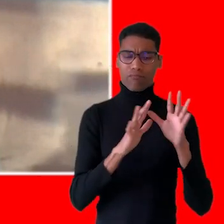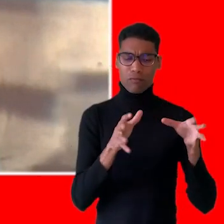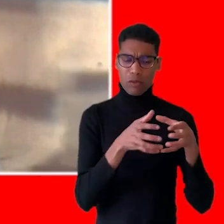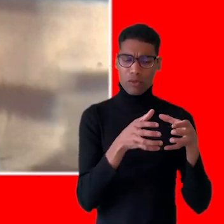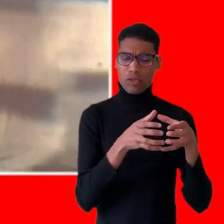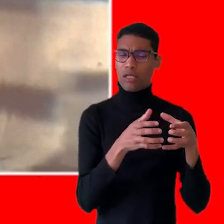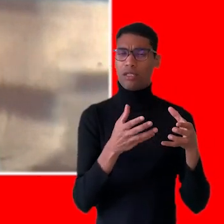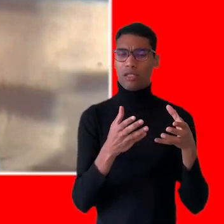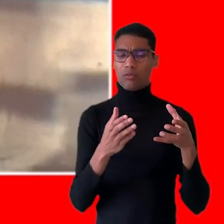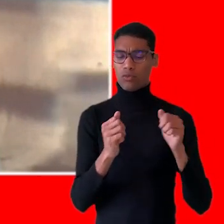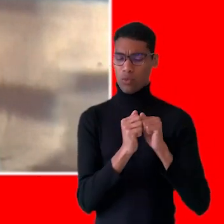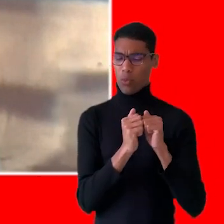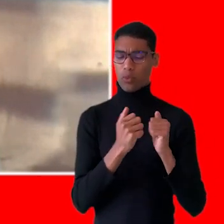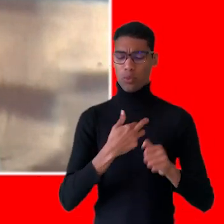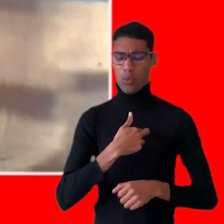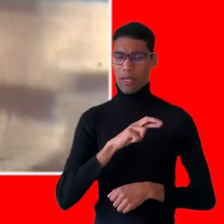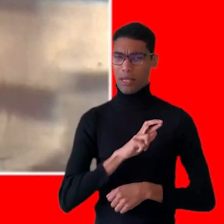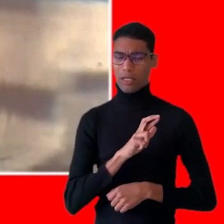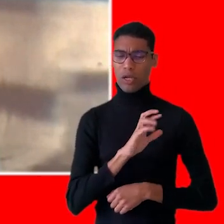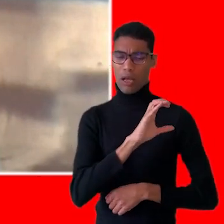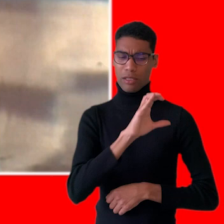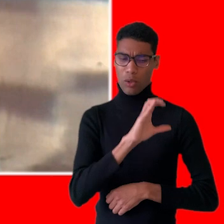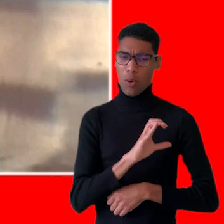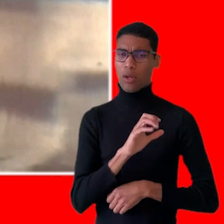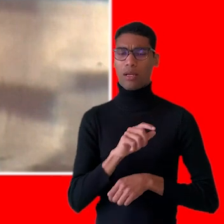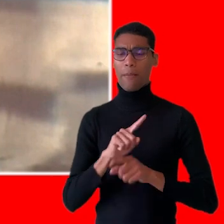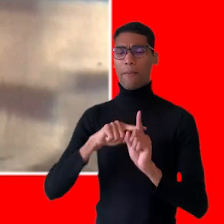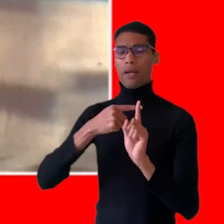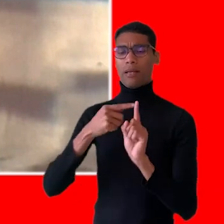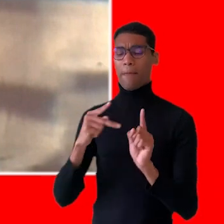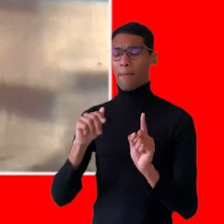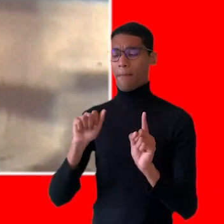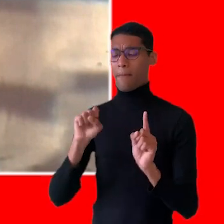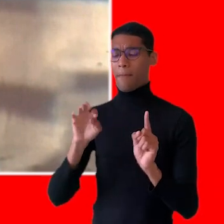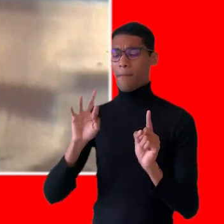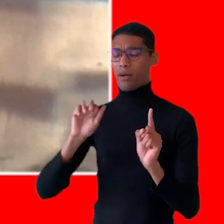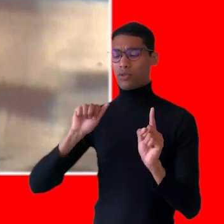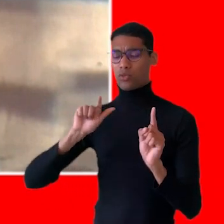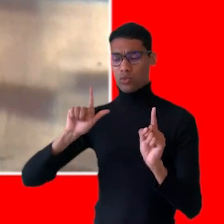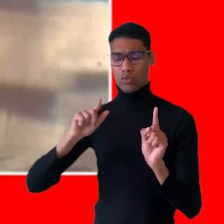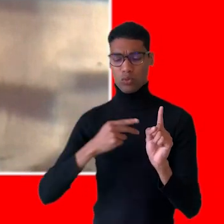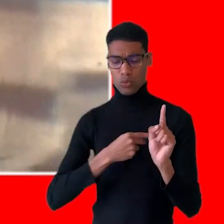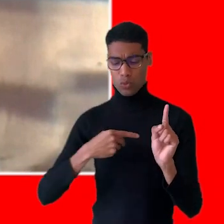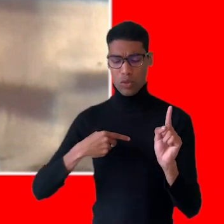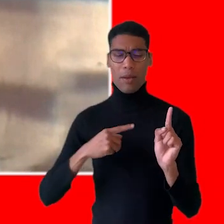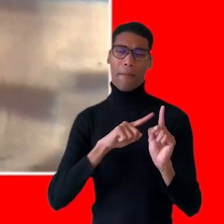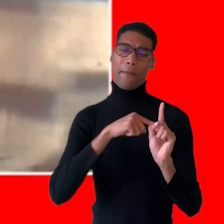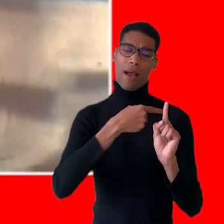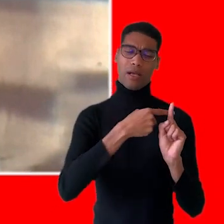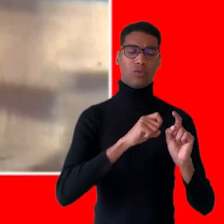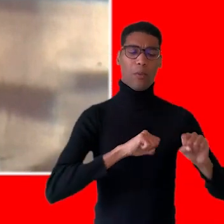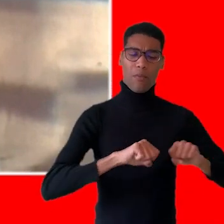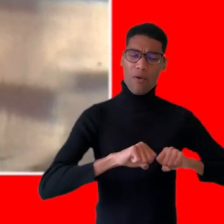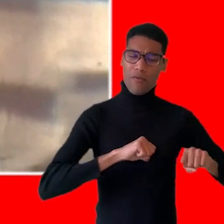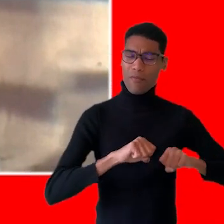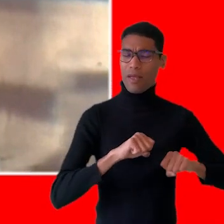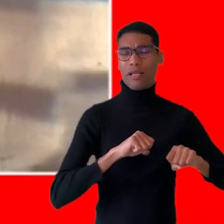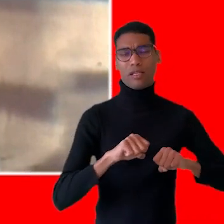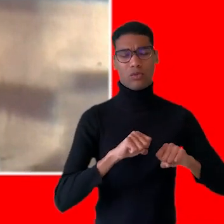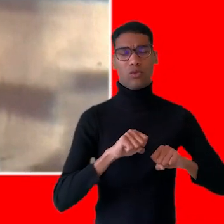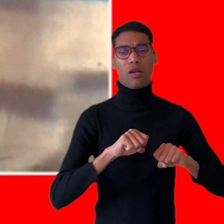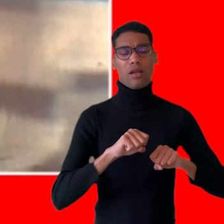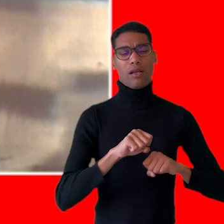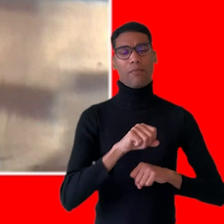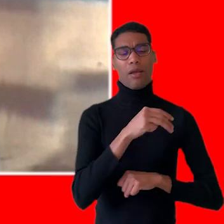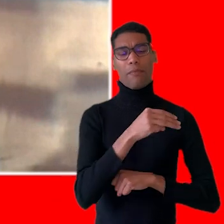com as igrejas católicas, as pastorais, envolvia também os movimentos, o MNU, vários movimentos